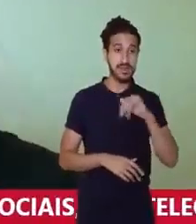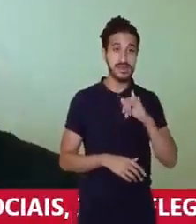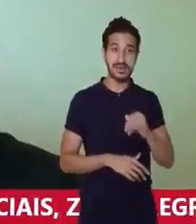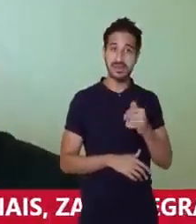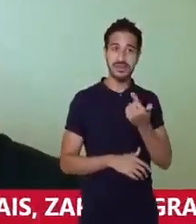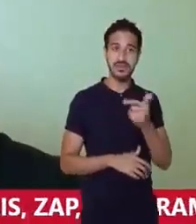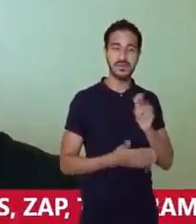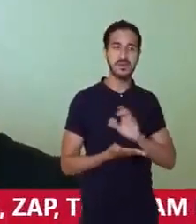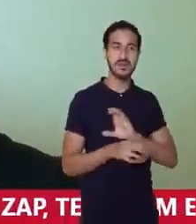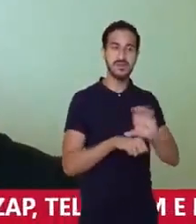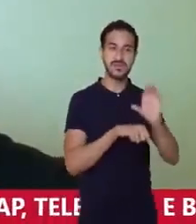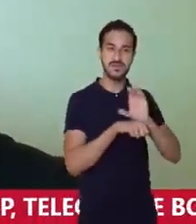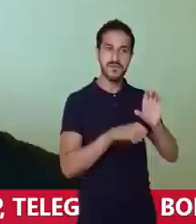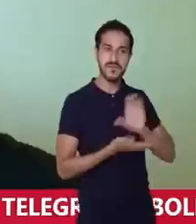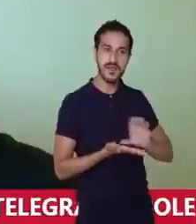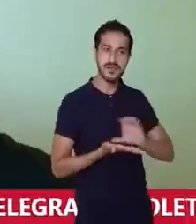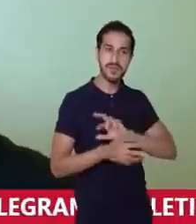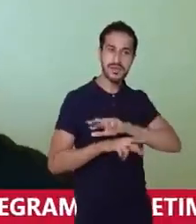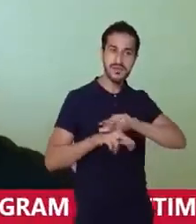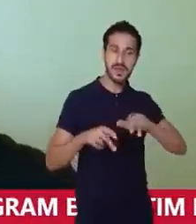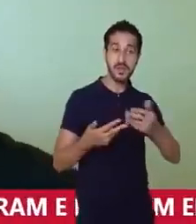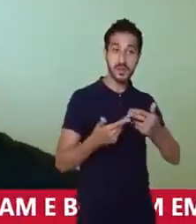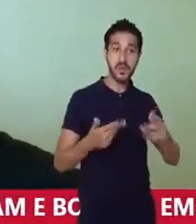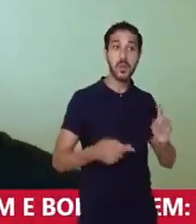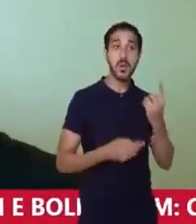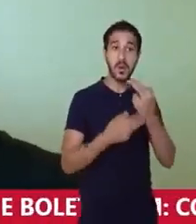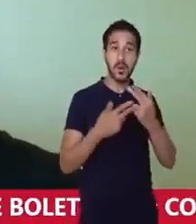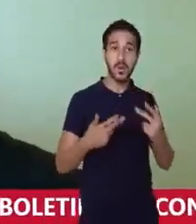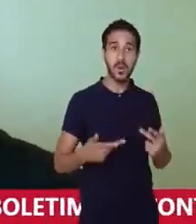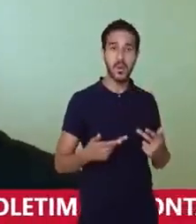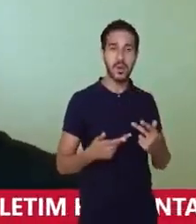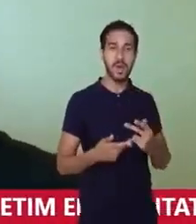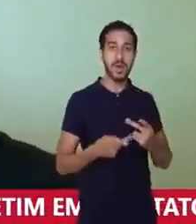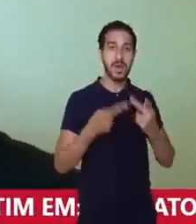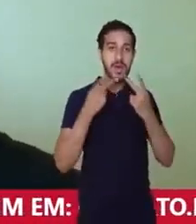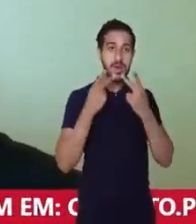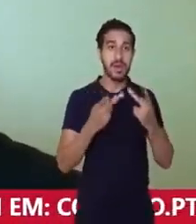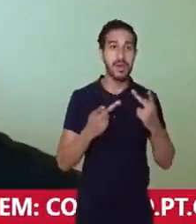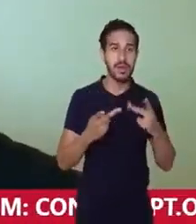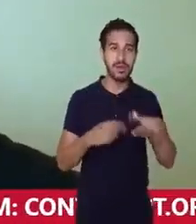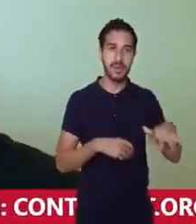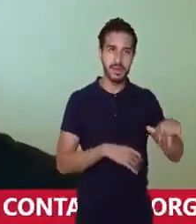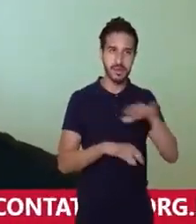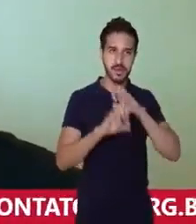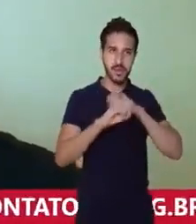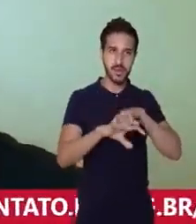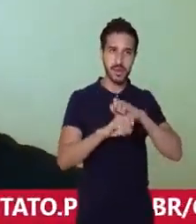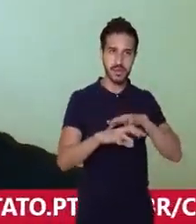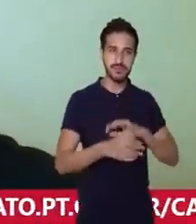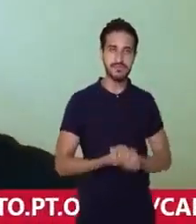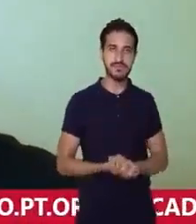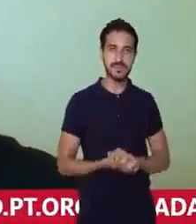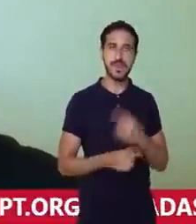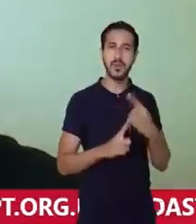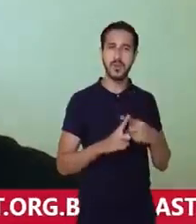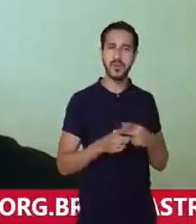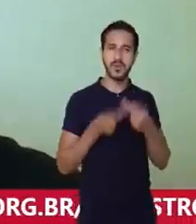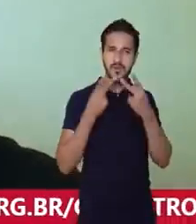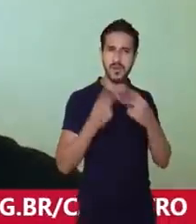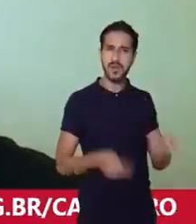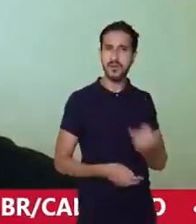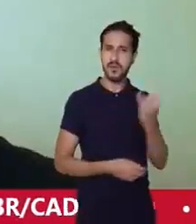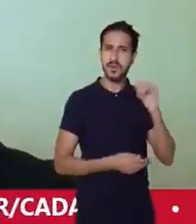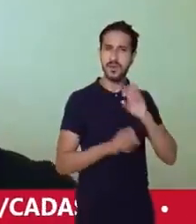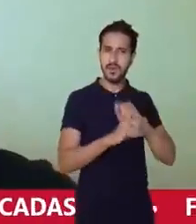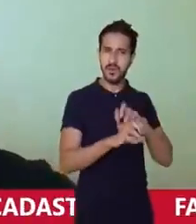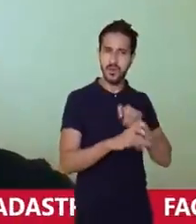não investir em várias coisas. Mas eu vou destacar uma. Eu vou destacar a educação. Por que eu destaco a